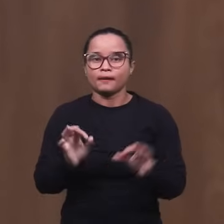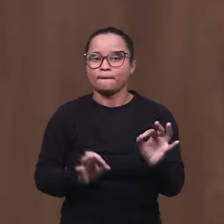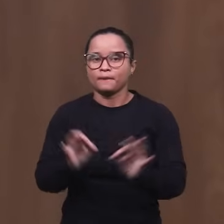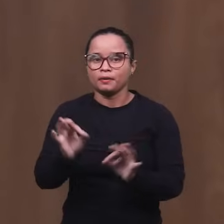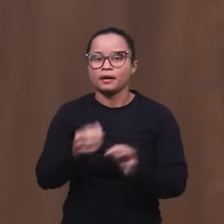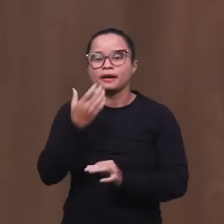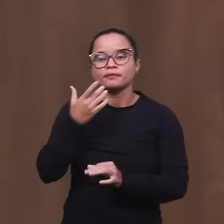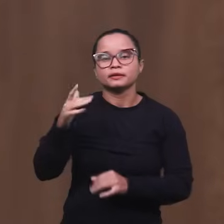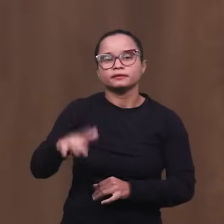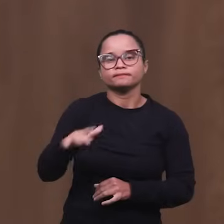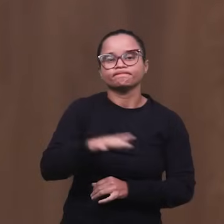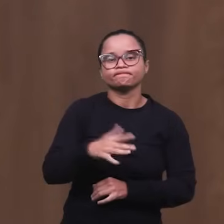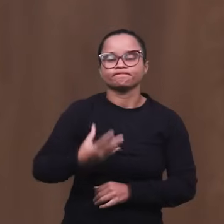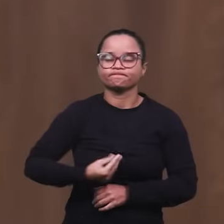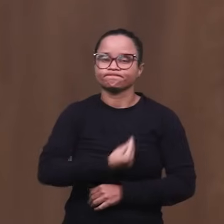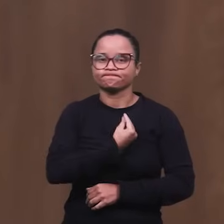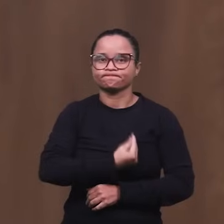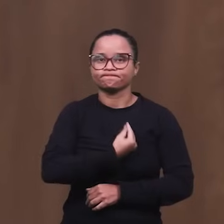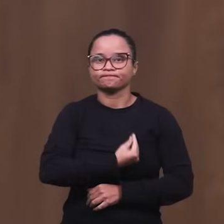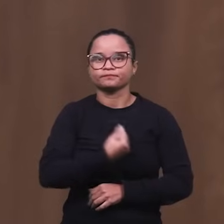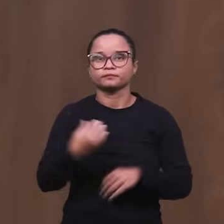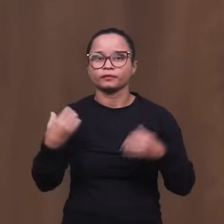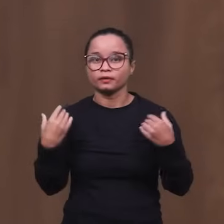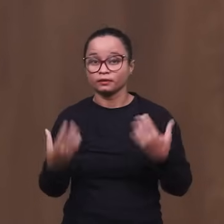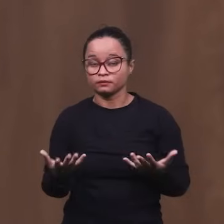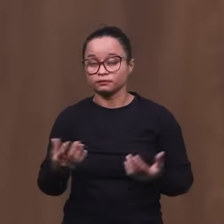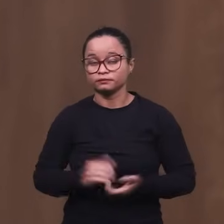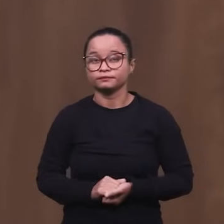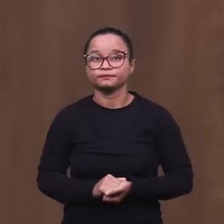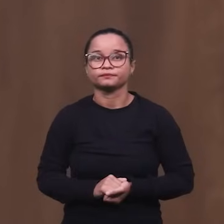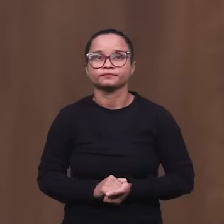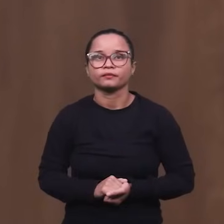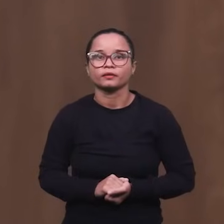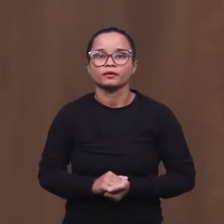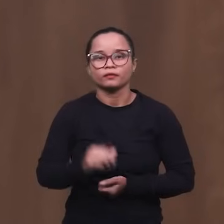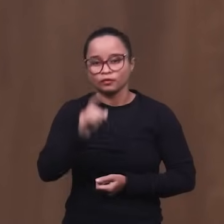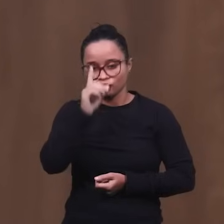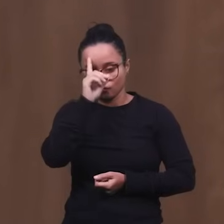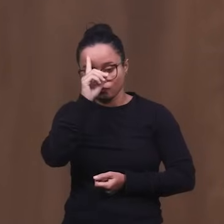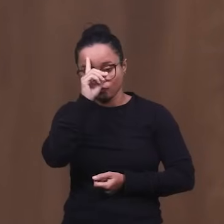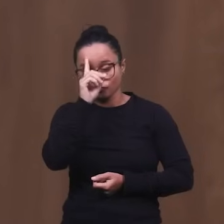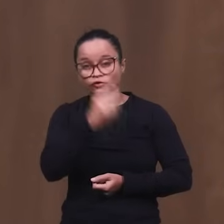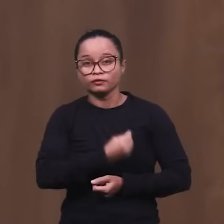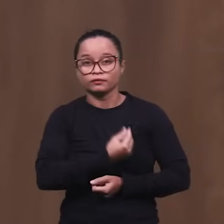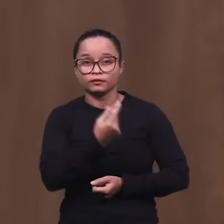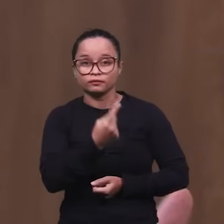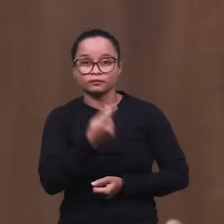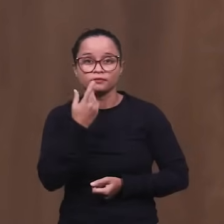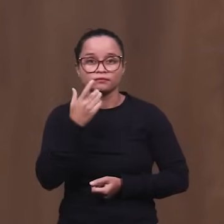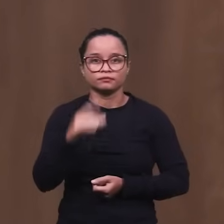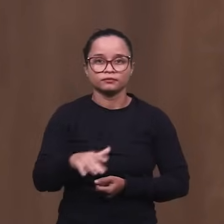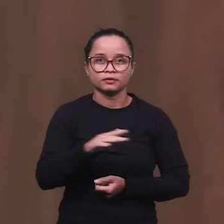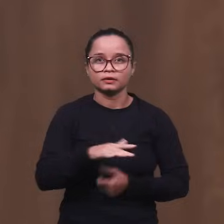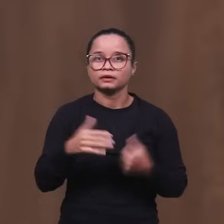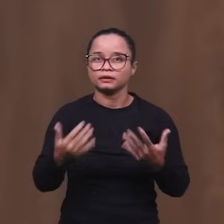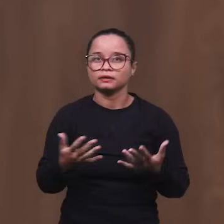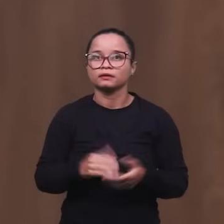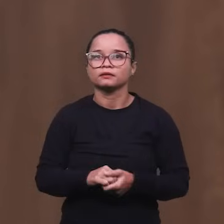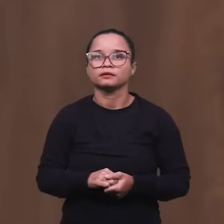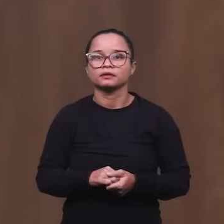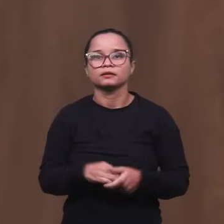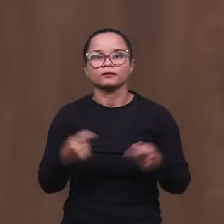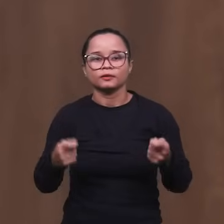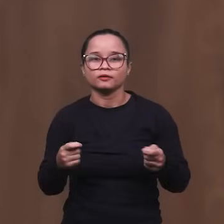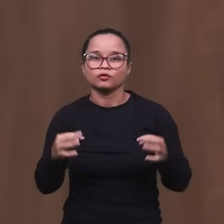ele prepara a criança para a vida, para aquilo que vai ser o dia a dia dele. Então, dentro disso, lógico que tudo com equilíbrio,